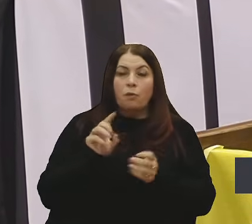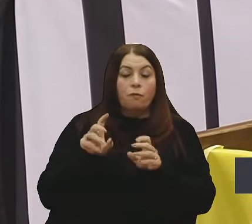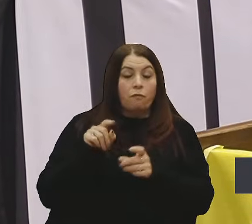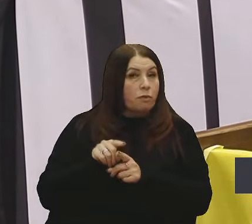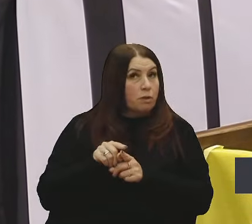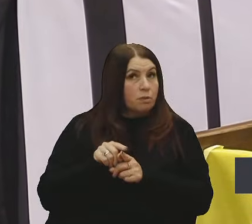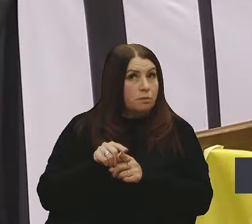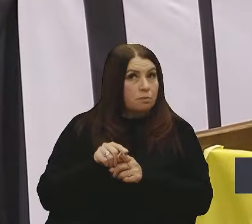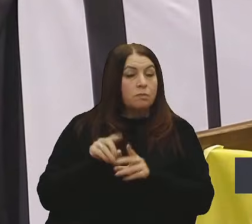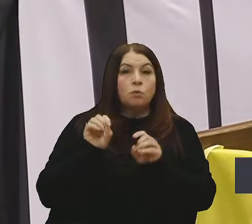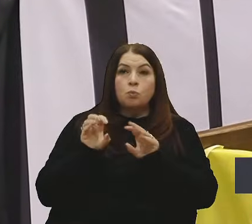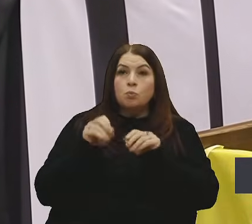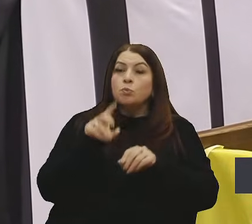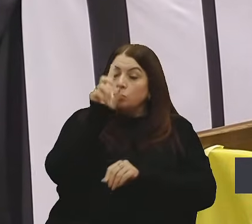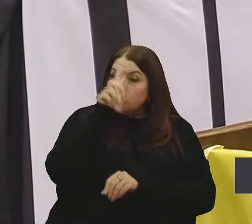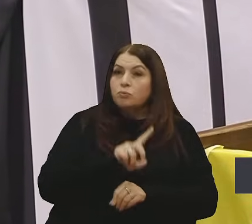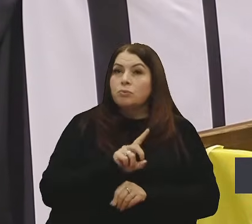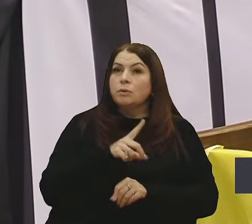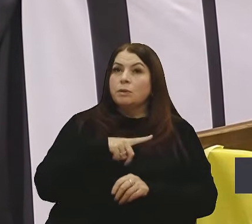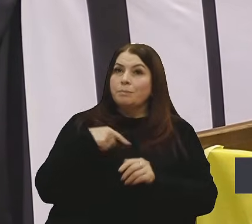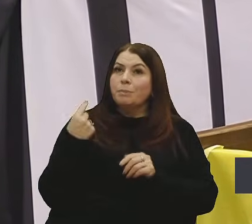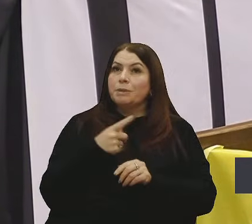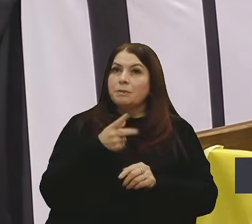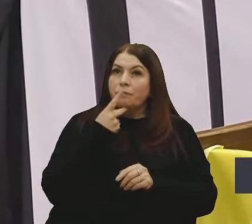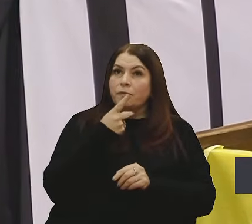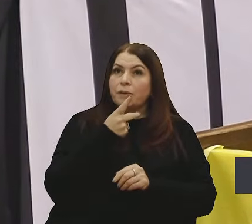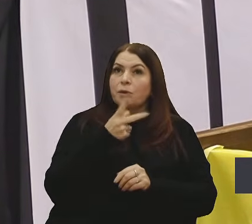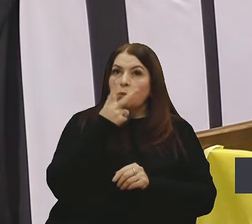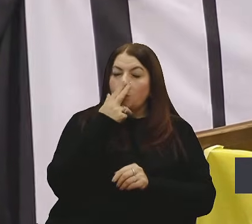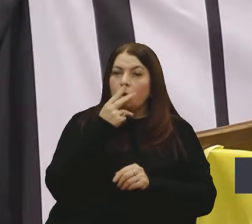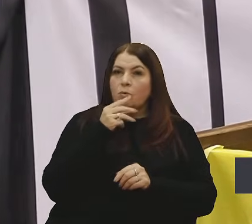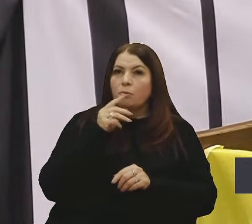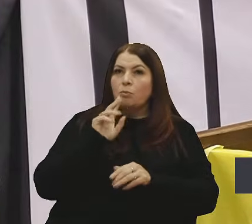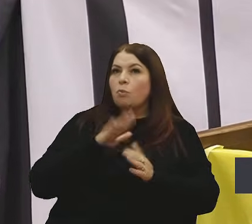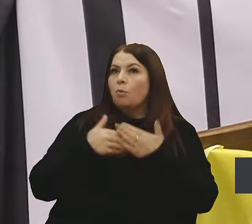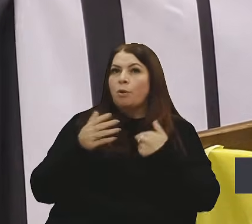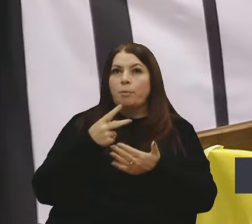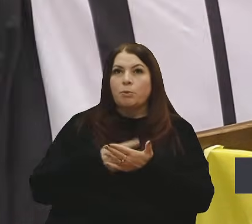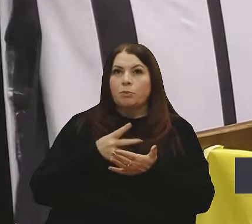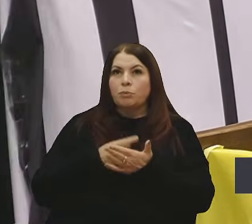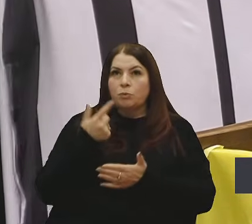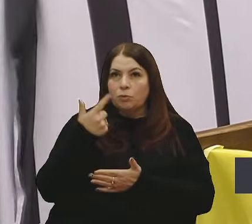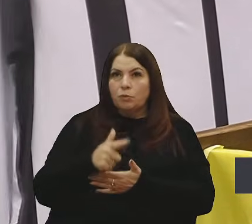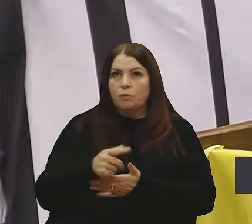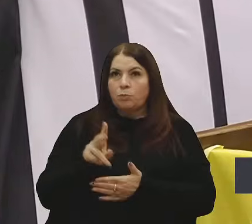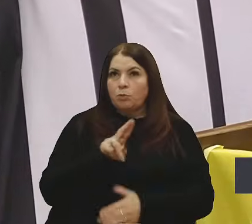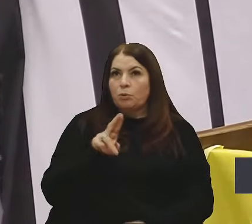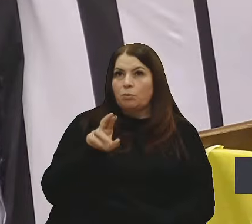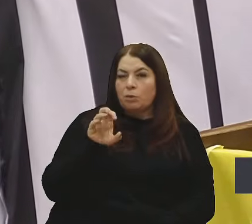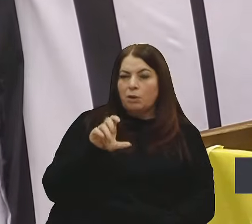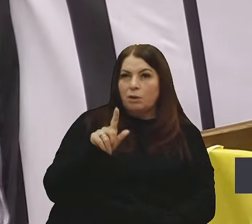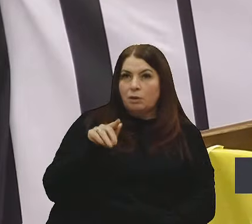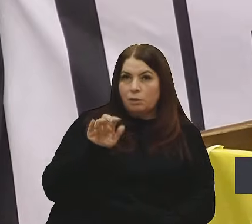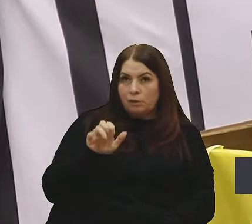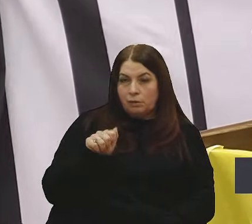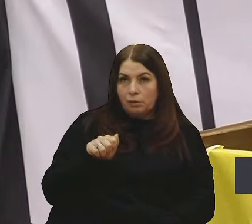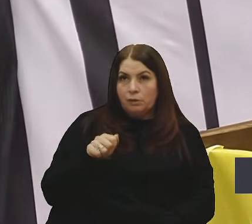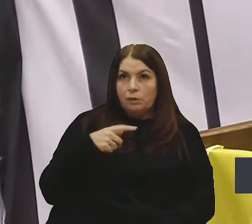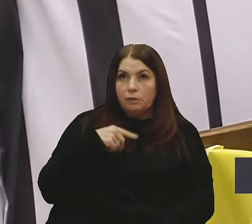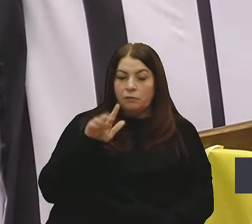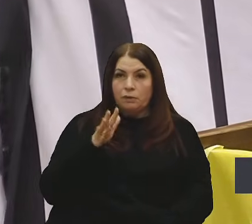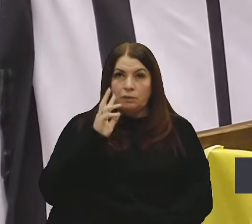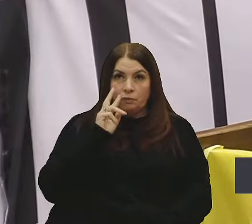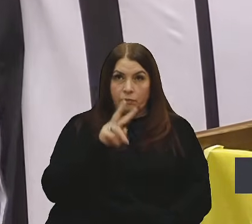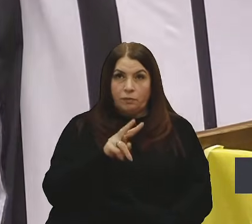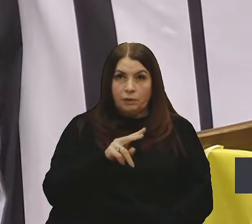A educação é um direito que deve ser tratado como mercadoria. Então, novamente, meu nome é Inana. Às vezes vocês passam por mim, e se